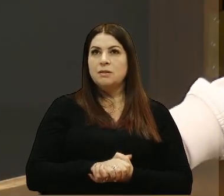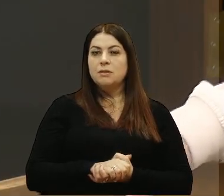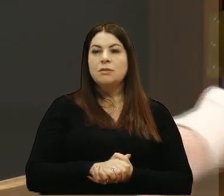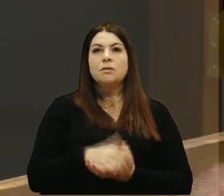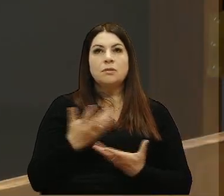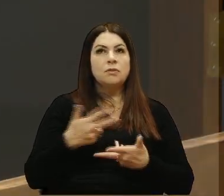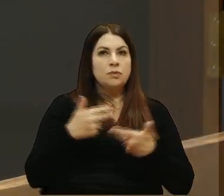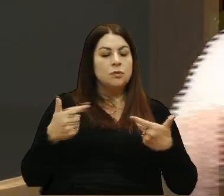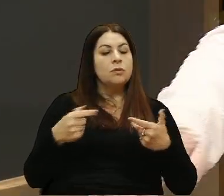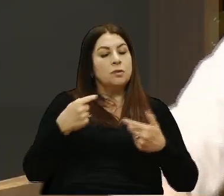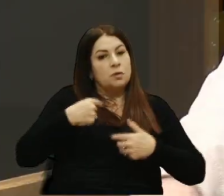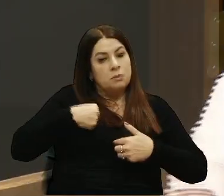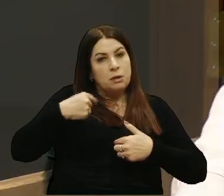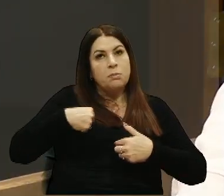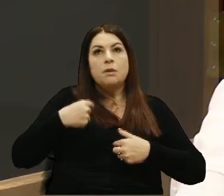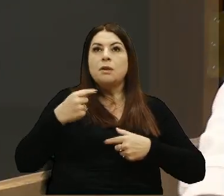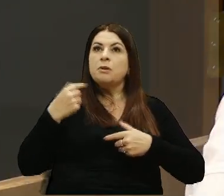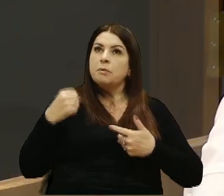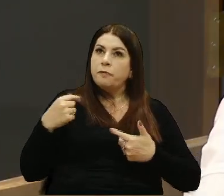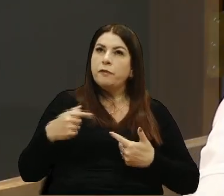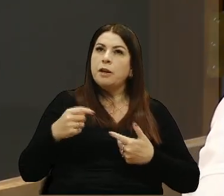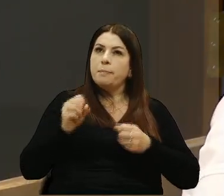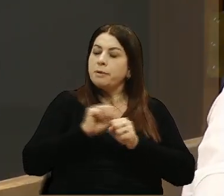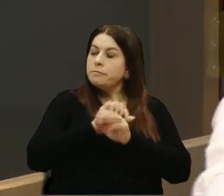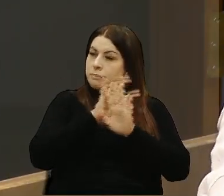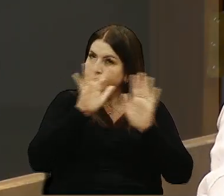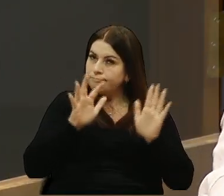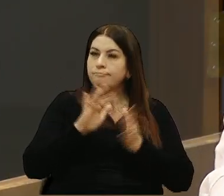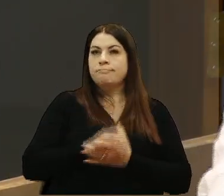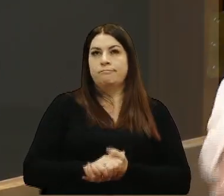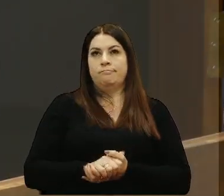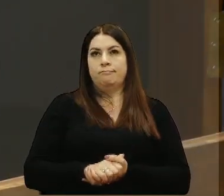são situações que, para mim, precisam ficar bem esclarecidas.